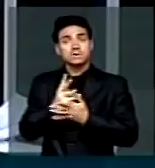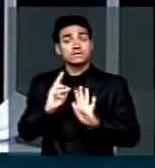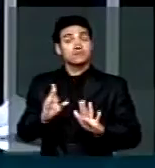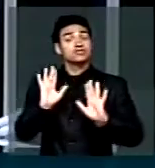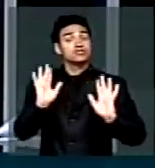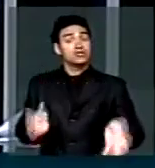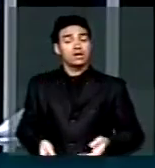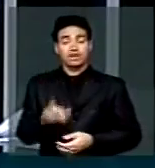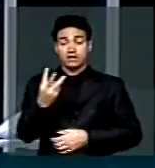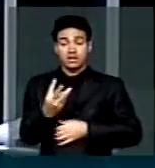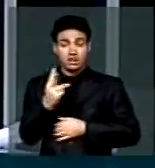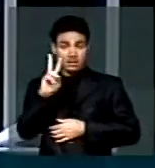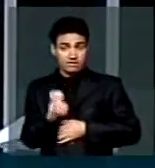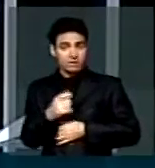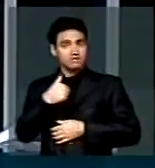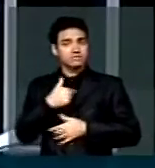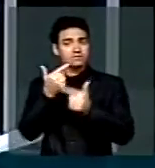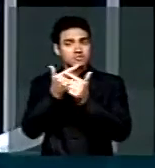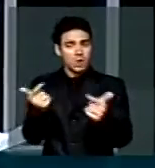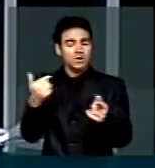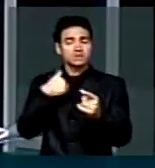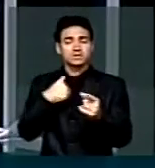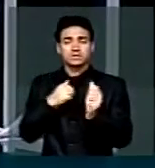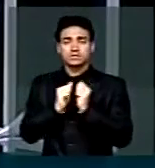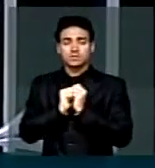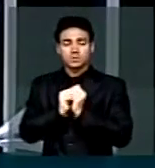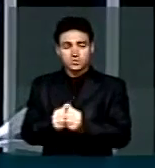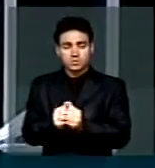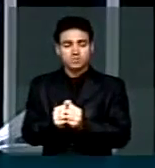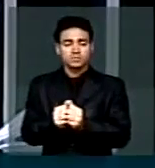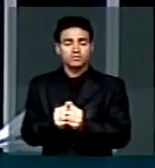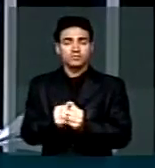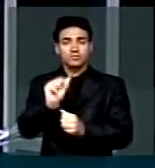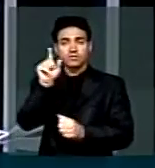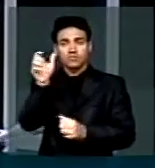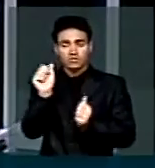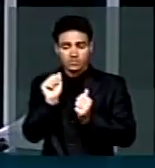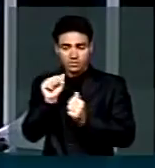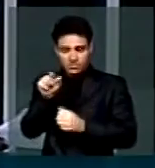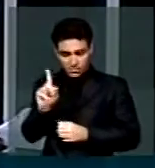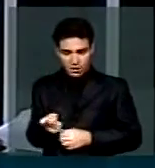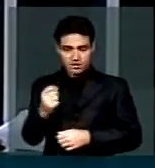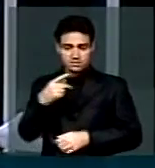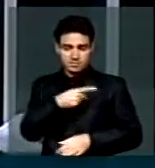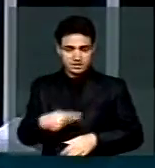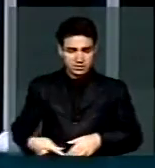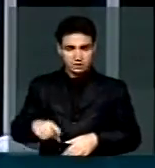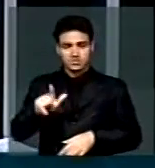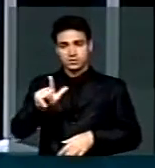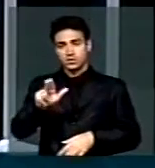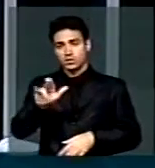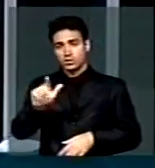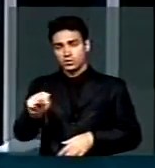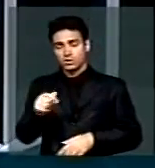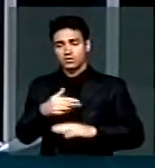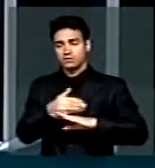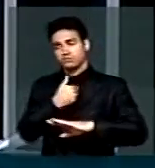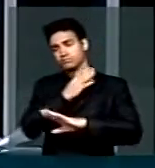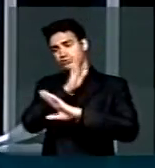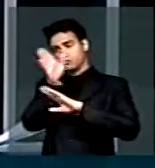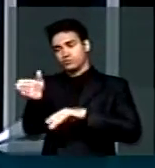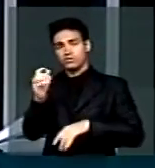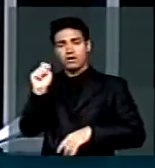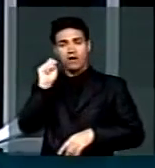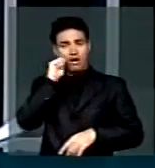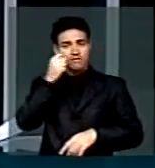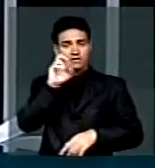3 vezes tive o privilégio de acompanhar o ex-presidente Luiz Inácio Lula da Silva à África do Sul